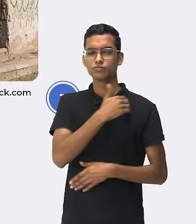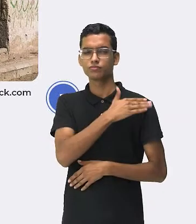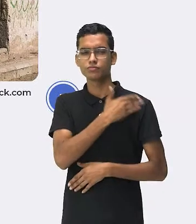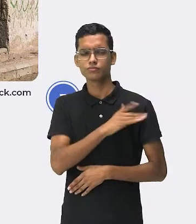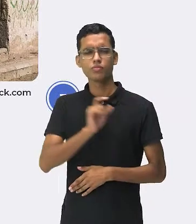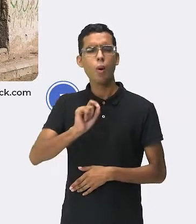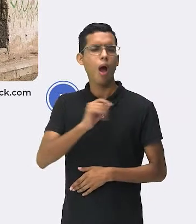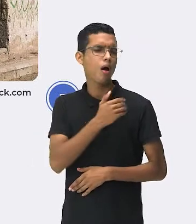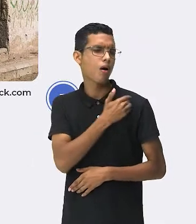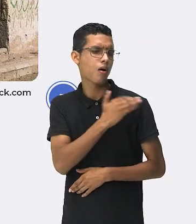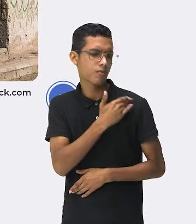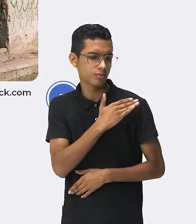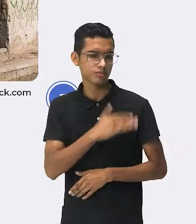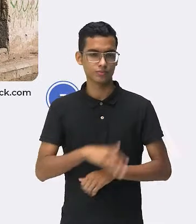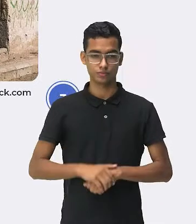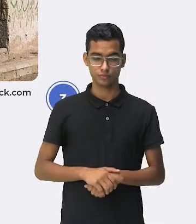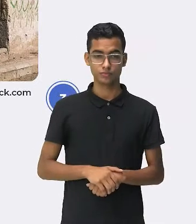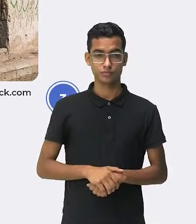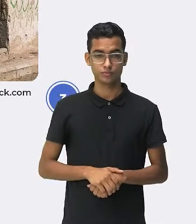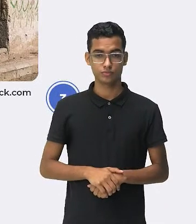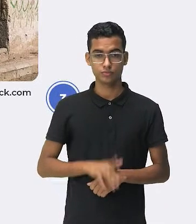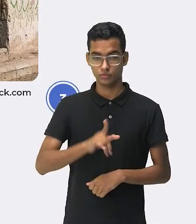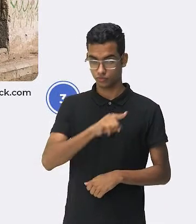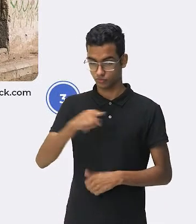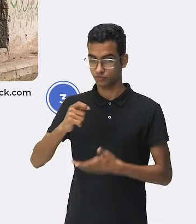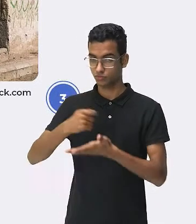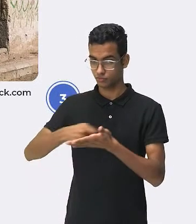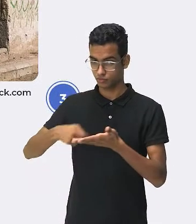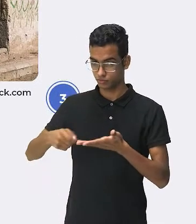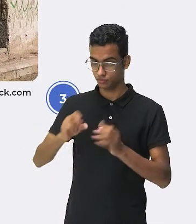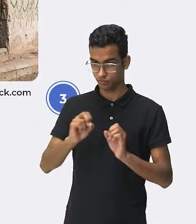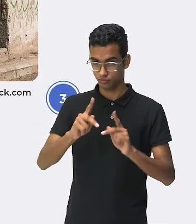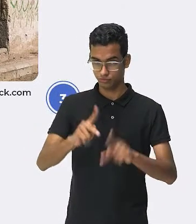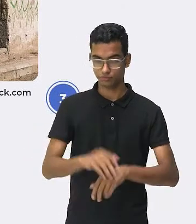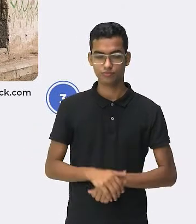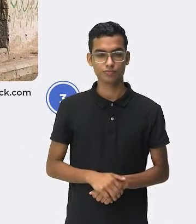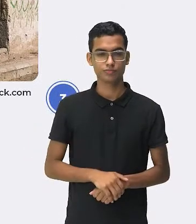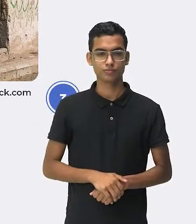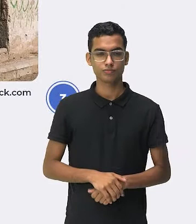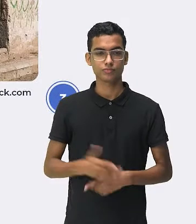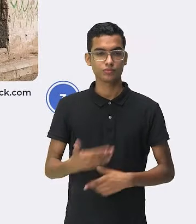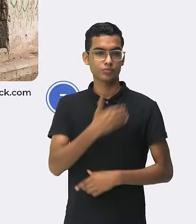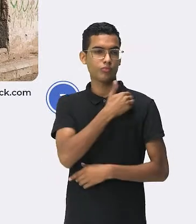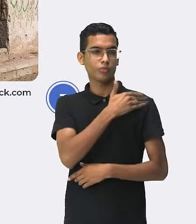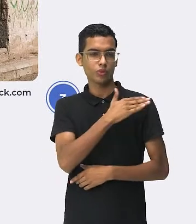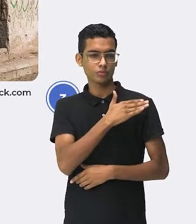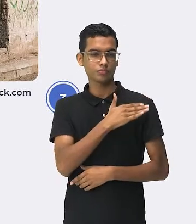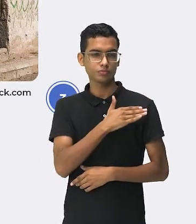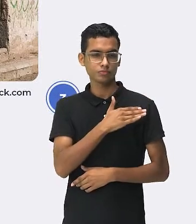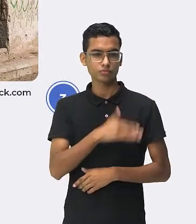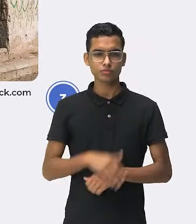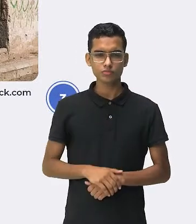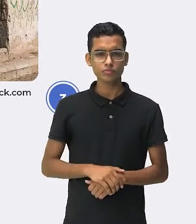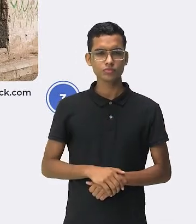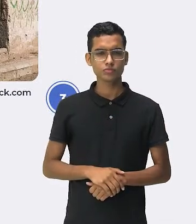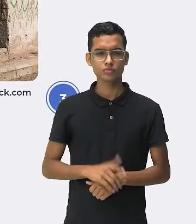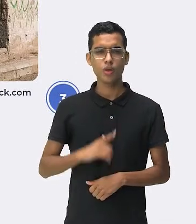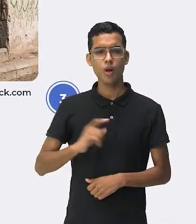é preconceito? Já façam a anotação desse conceito, tá? O preconceito, ele é um